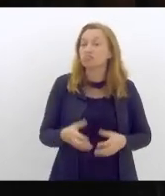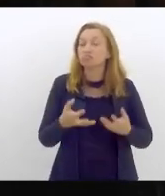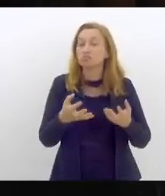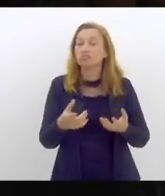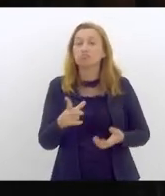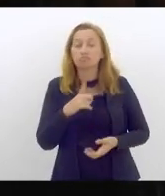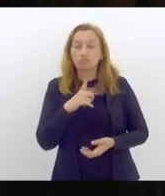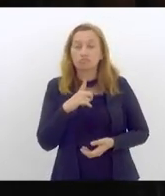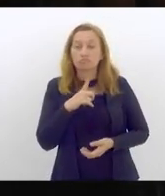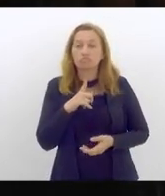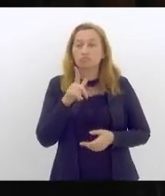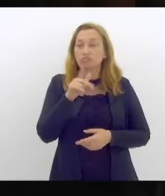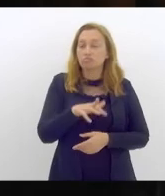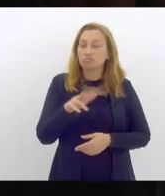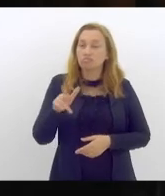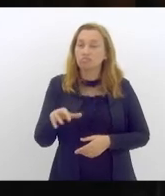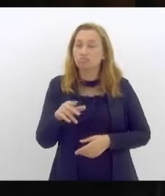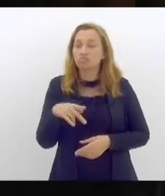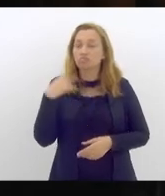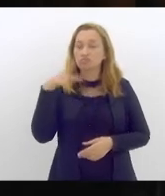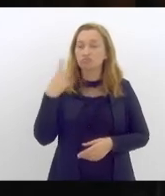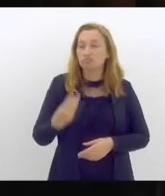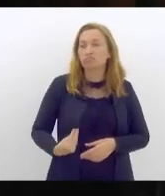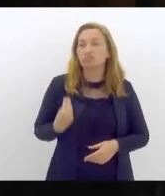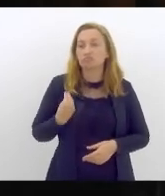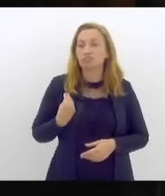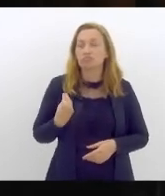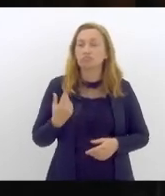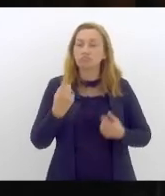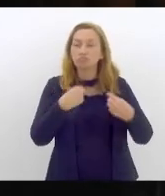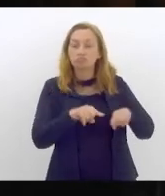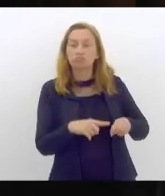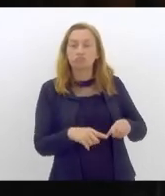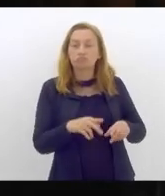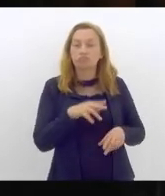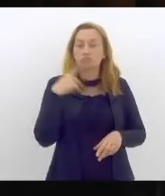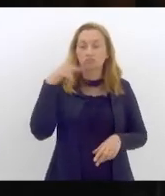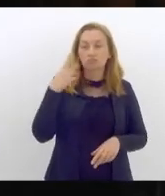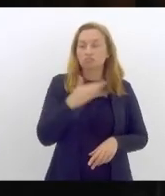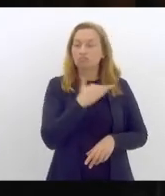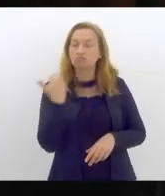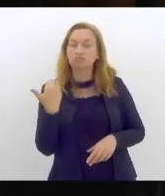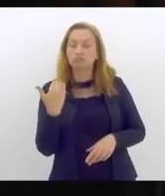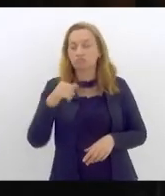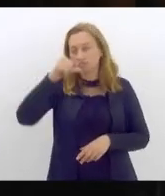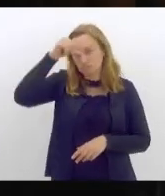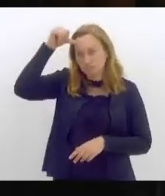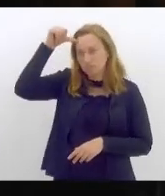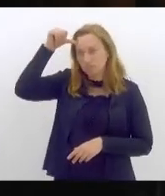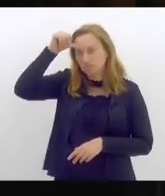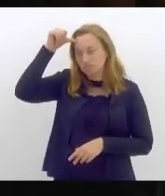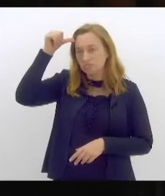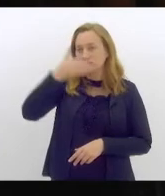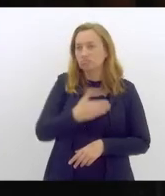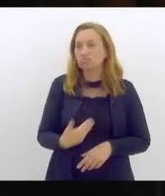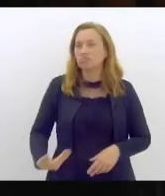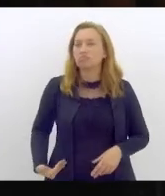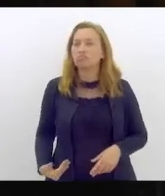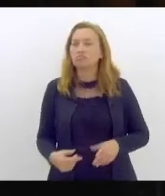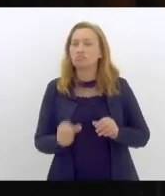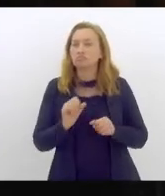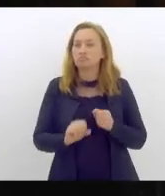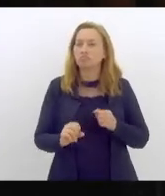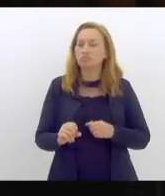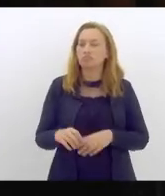tem de diferenciação é a política da vida contra a política da morte o governador Cláudio Castro aplica a política